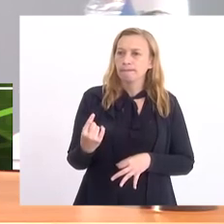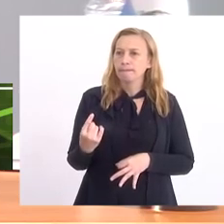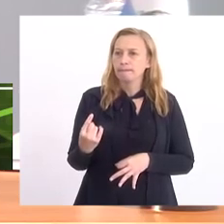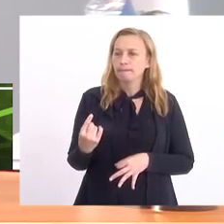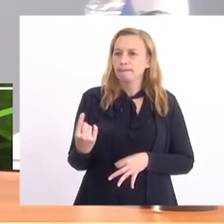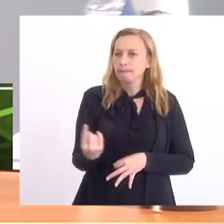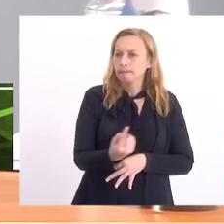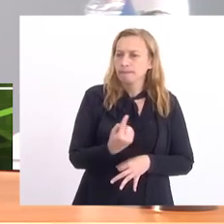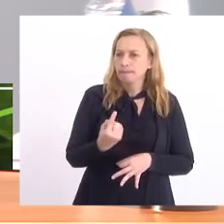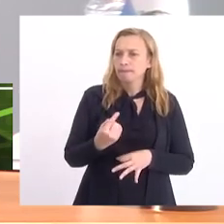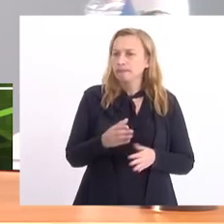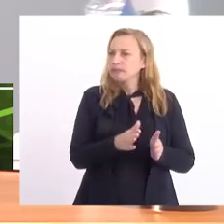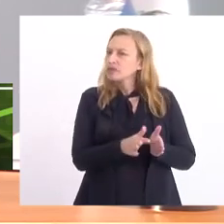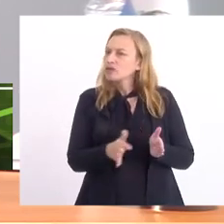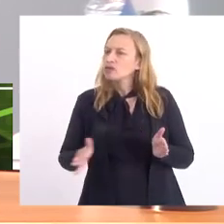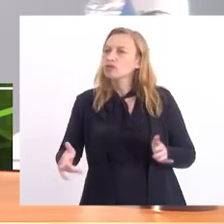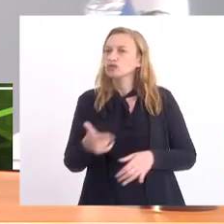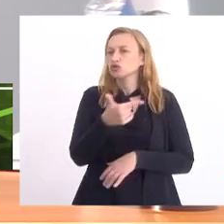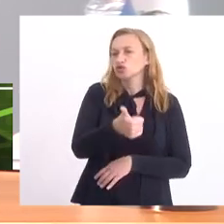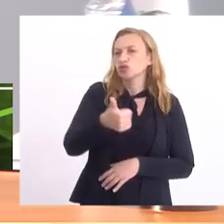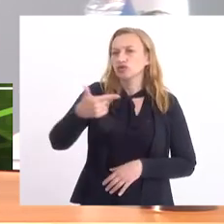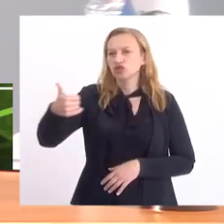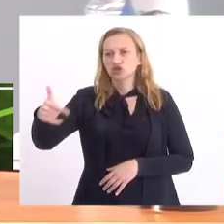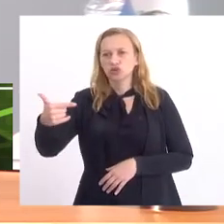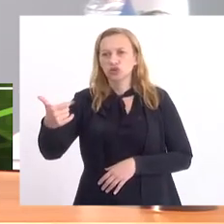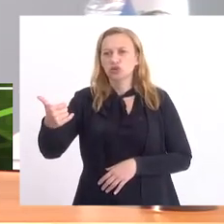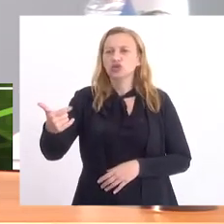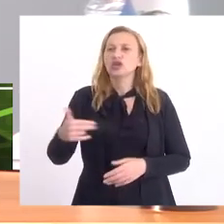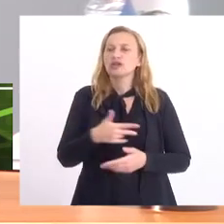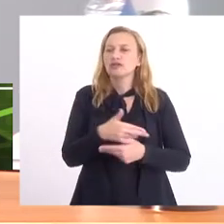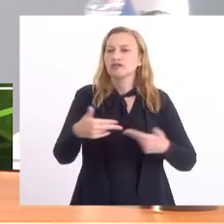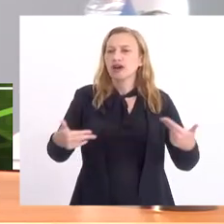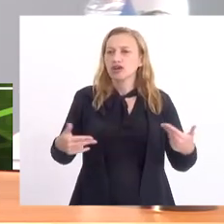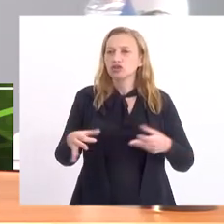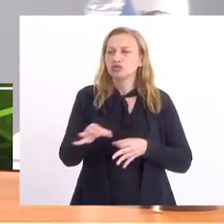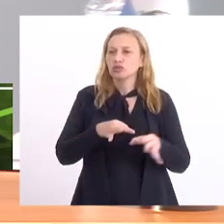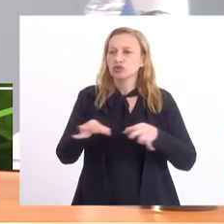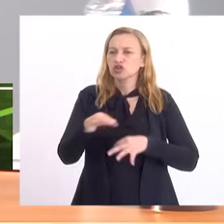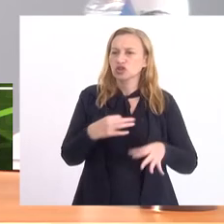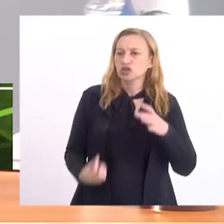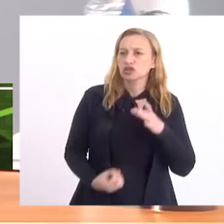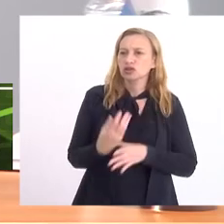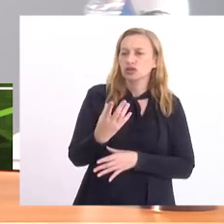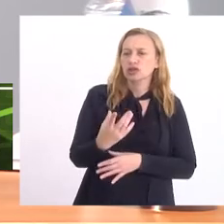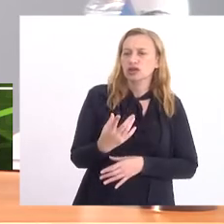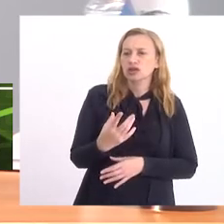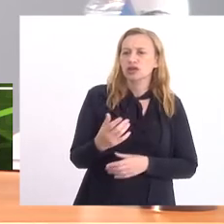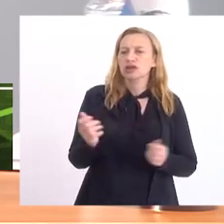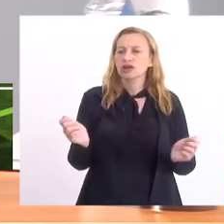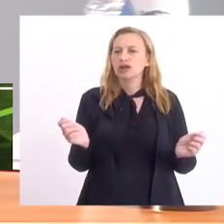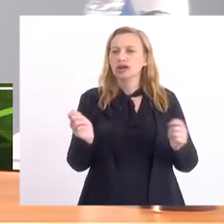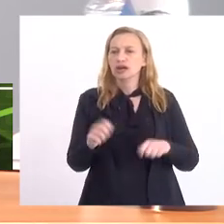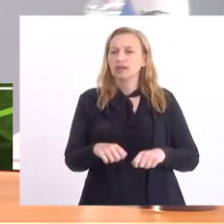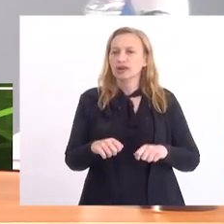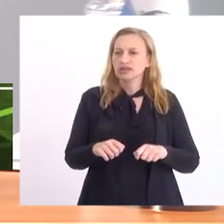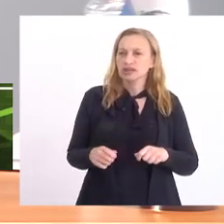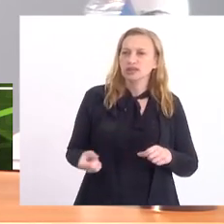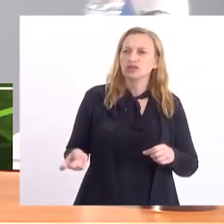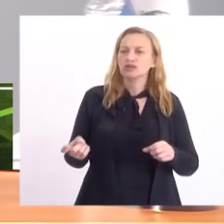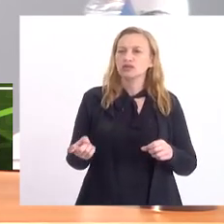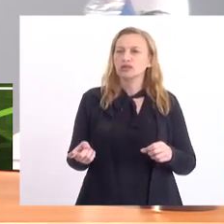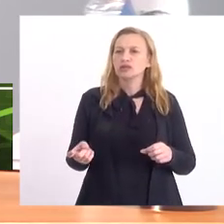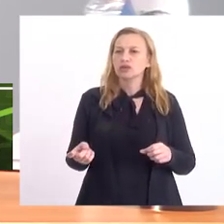vai fazer ao longo de 2022. São vários projetos, né, de recapacitação dos servidores,